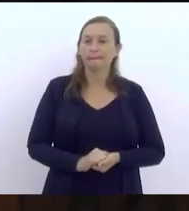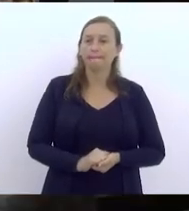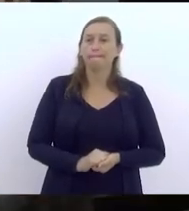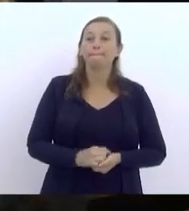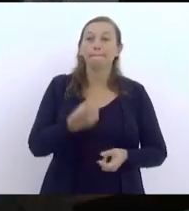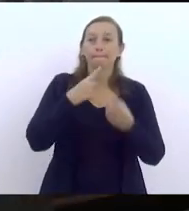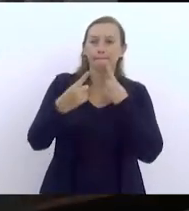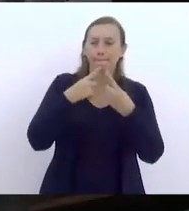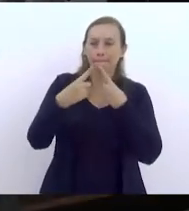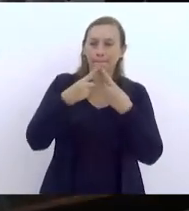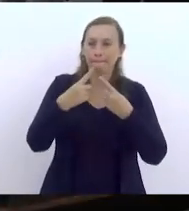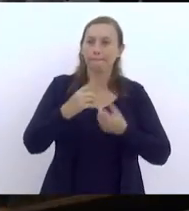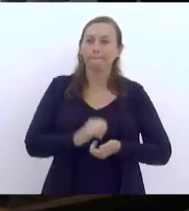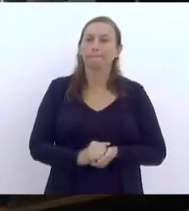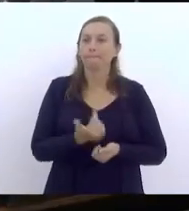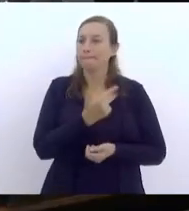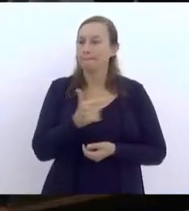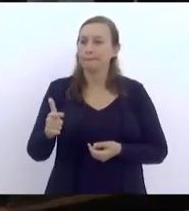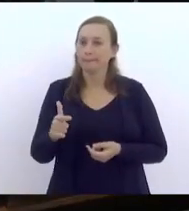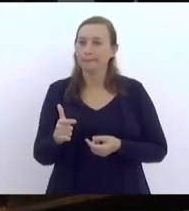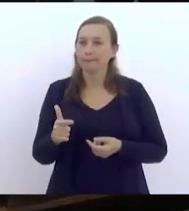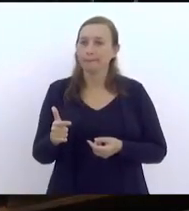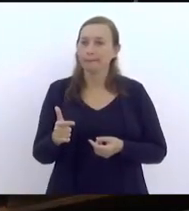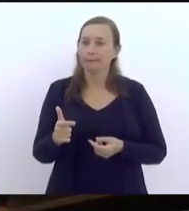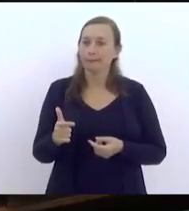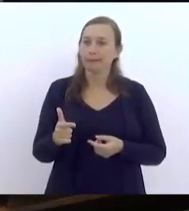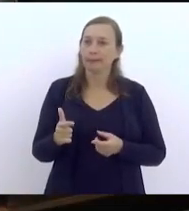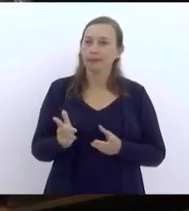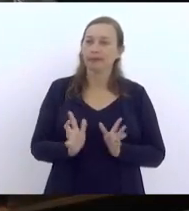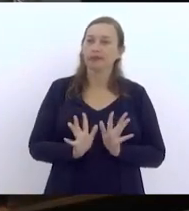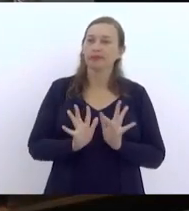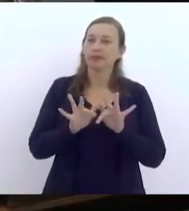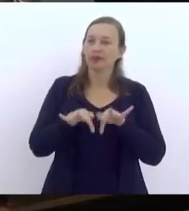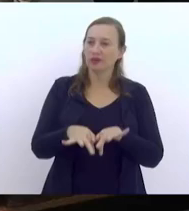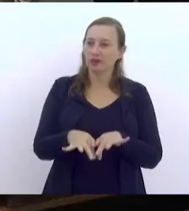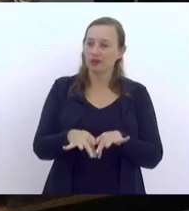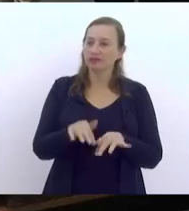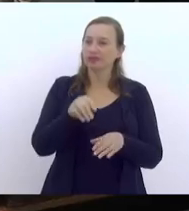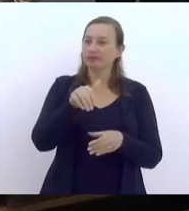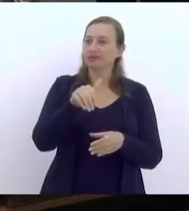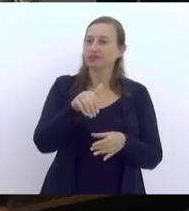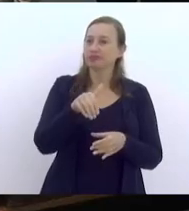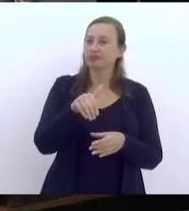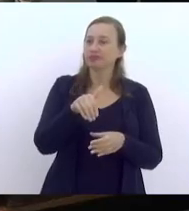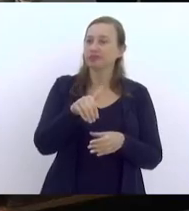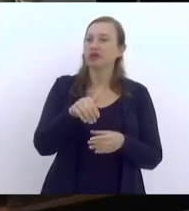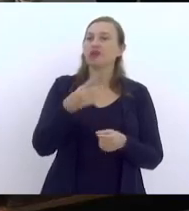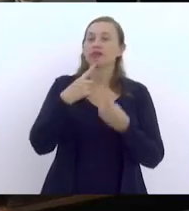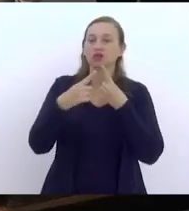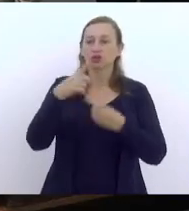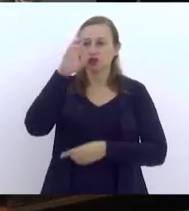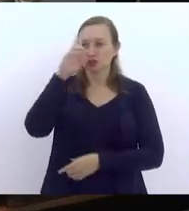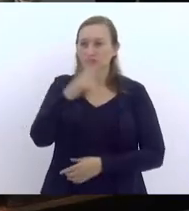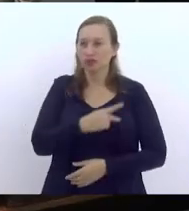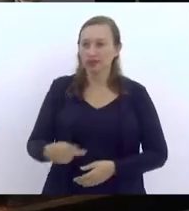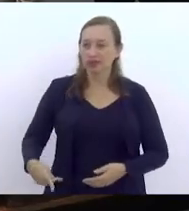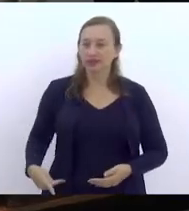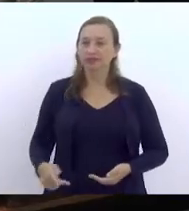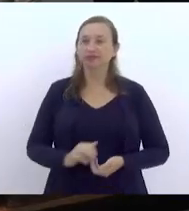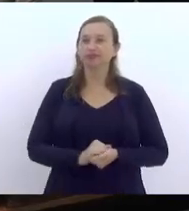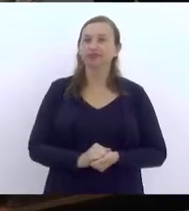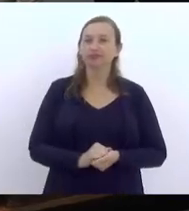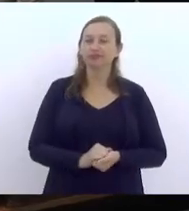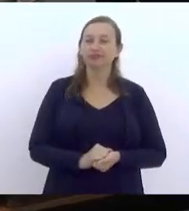Em discussão, não havendo com quem queira discutir, encerrada a discussão. Para discutir, senhor presidente.